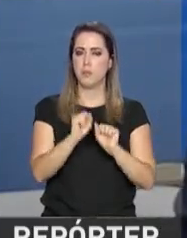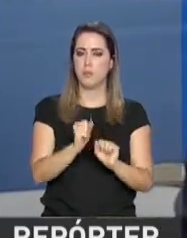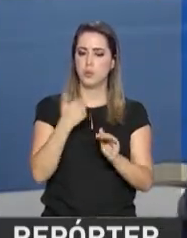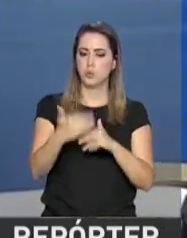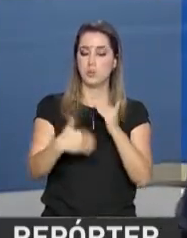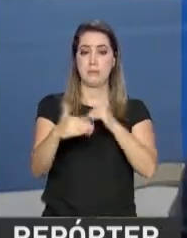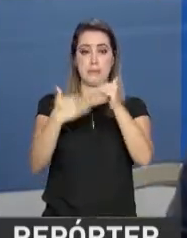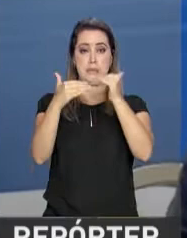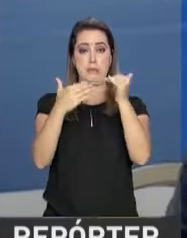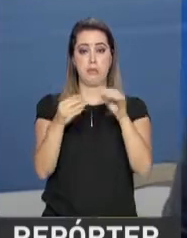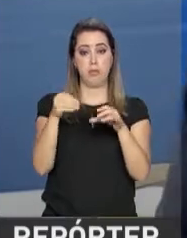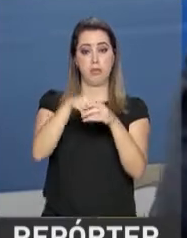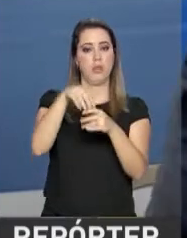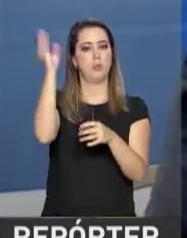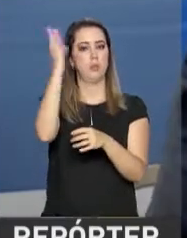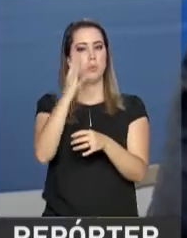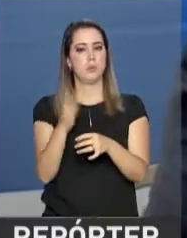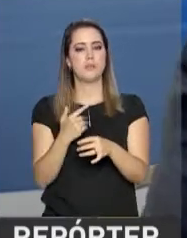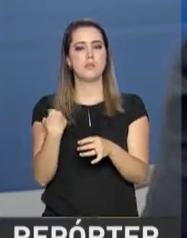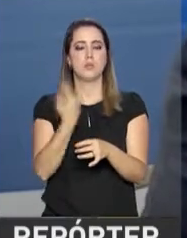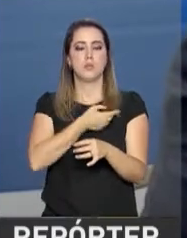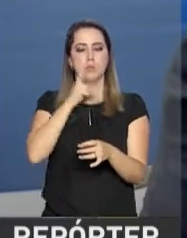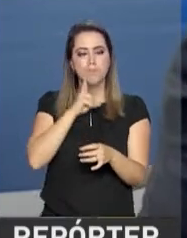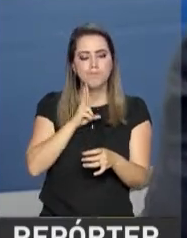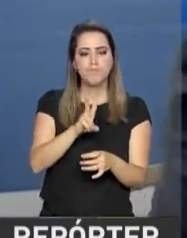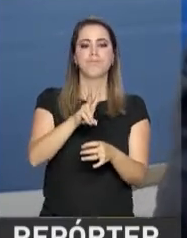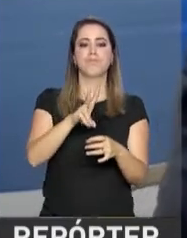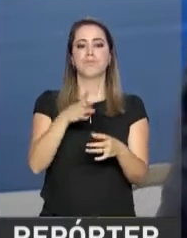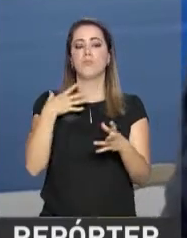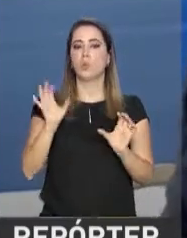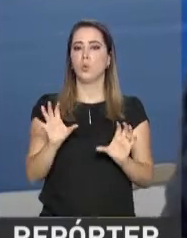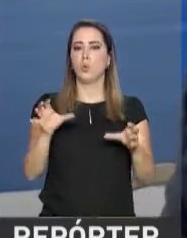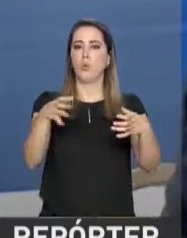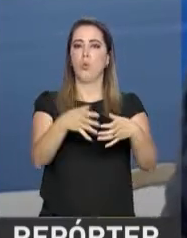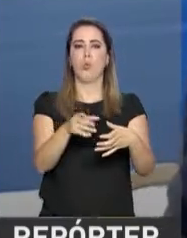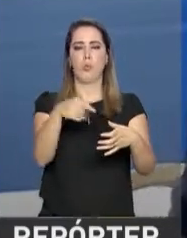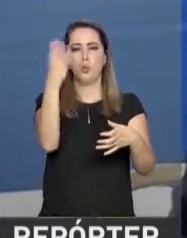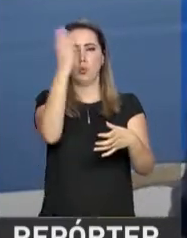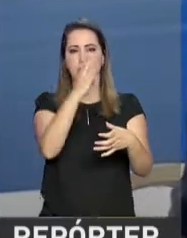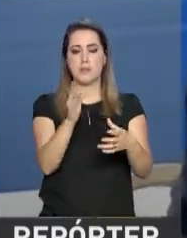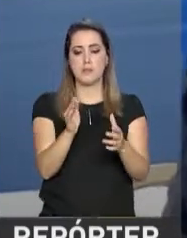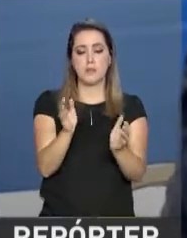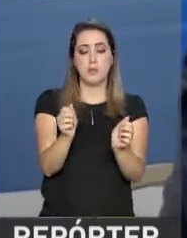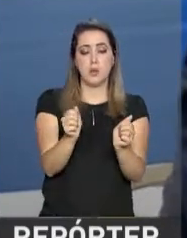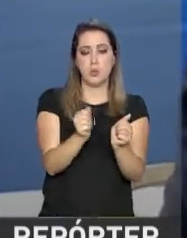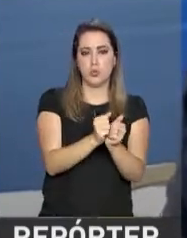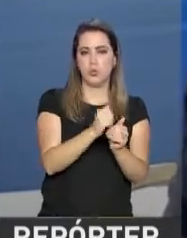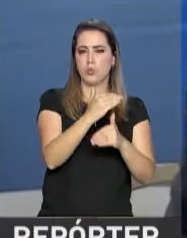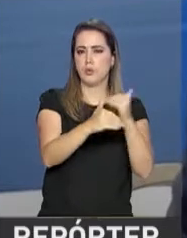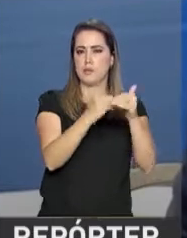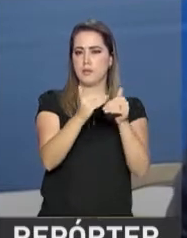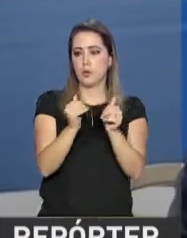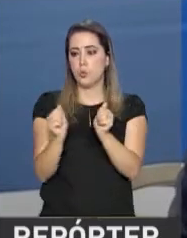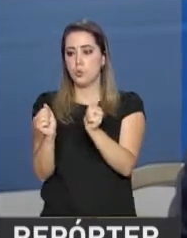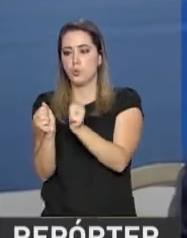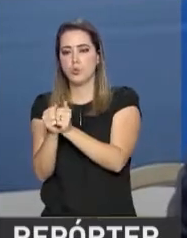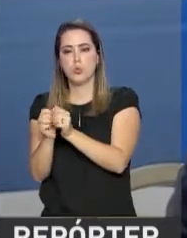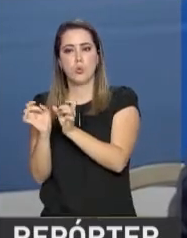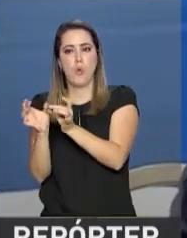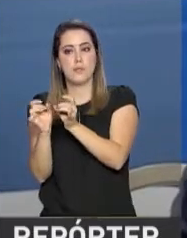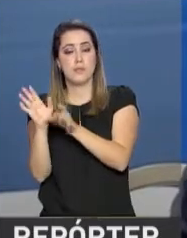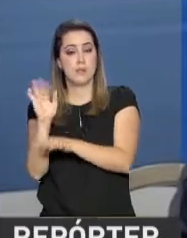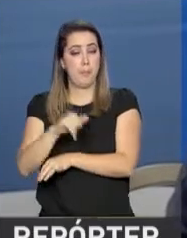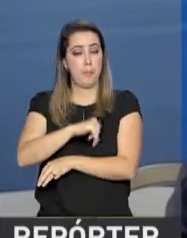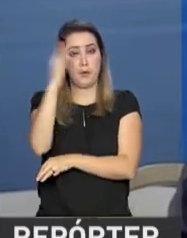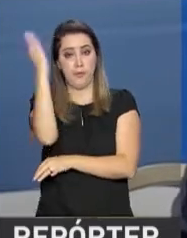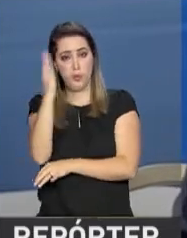para o crescimento interno, a gente olha que a associação do mercado interno que cresce junto às exportações, ele está trazendo